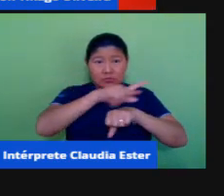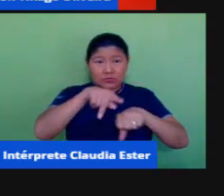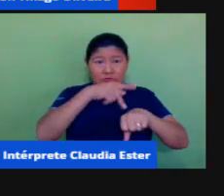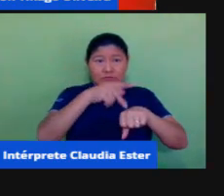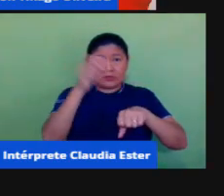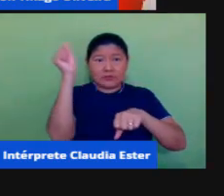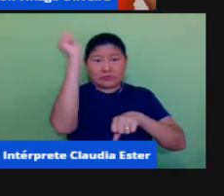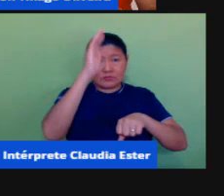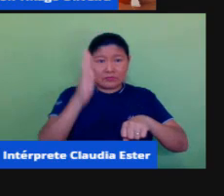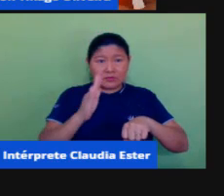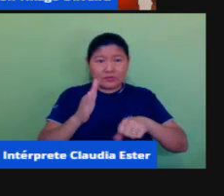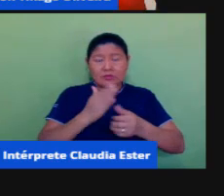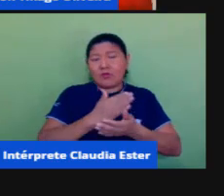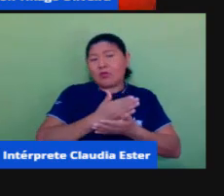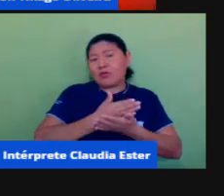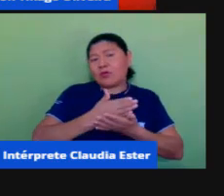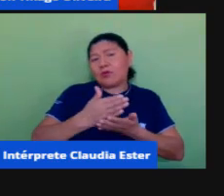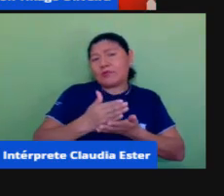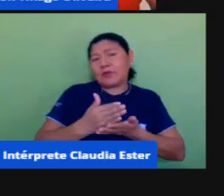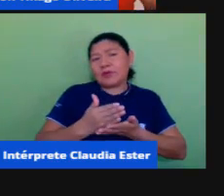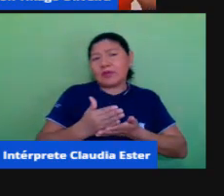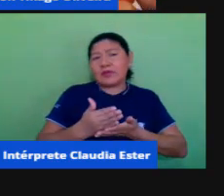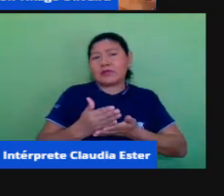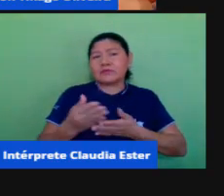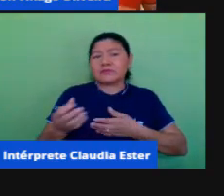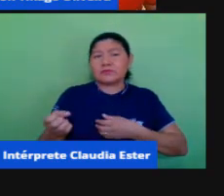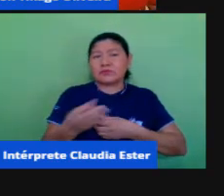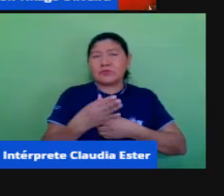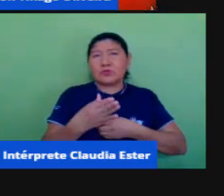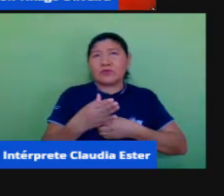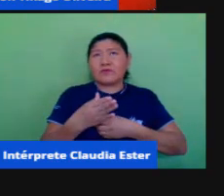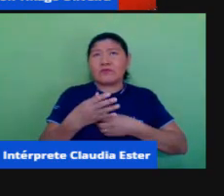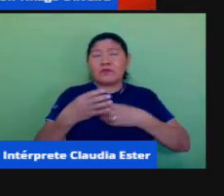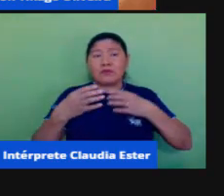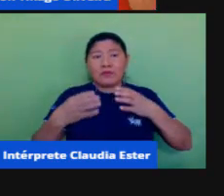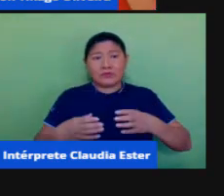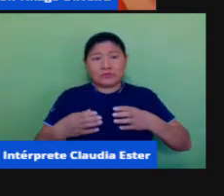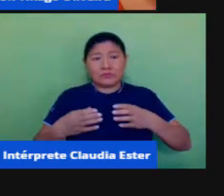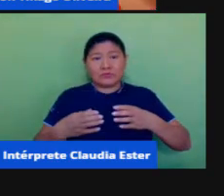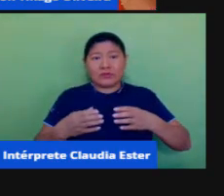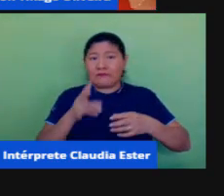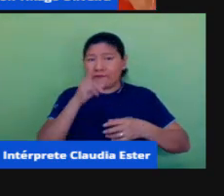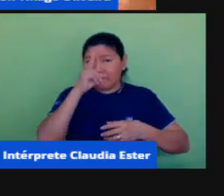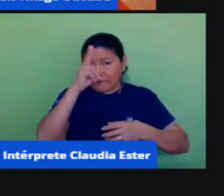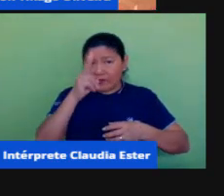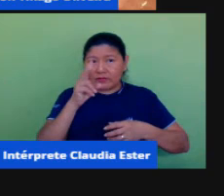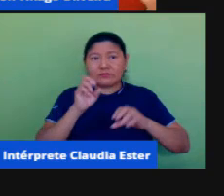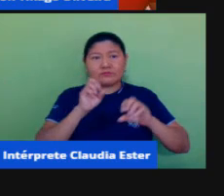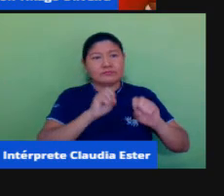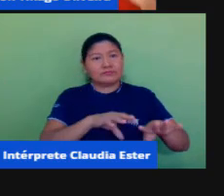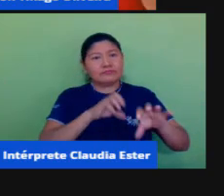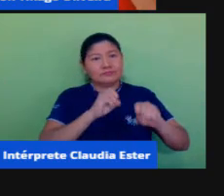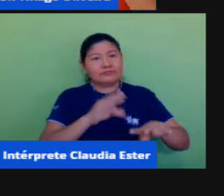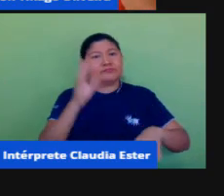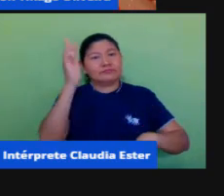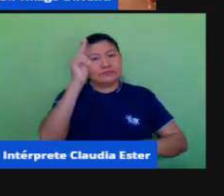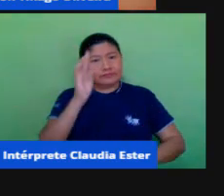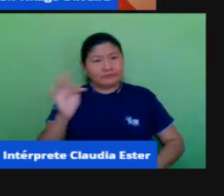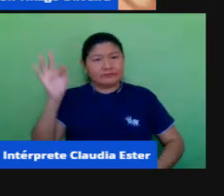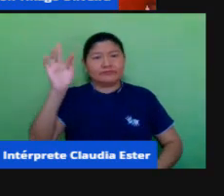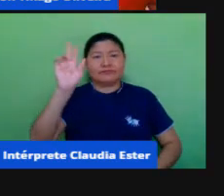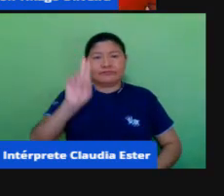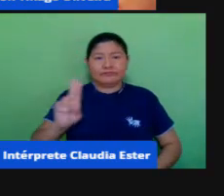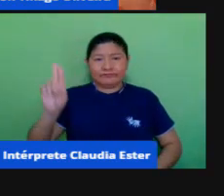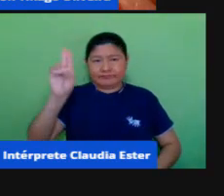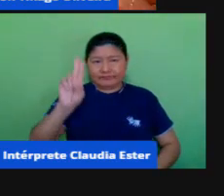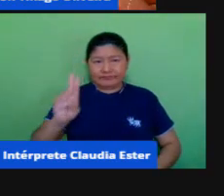a inserção dessa sala de aula invertida muito forte no ensino superior. Né, onde o aluno precisa ser mais ativo, precisa